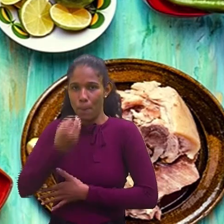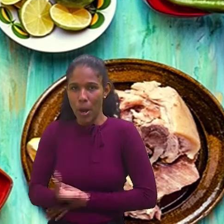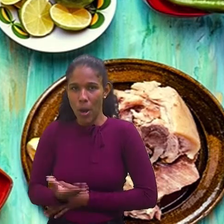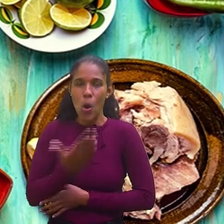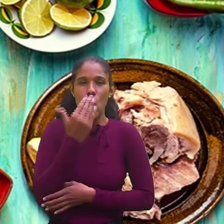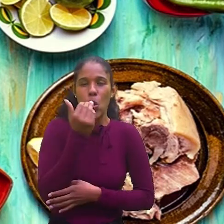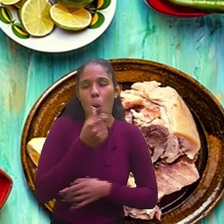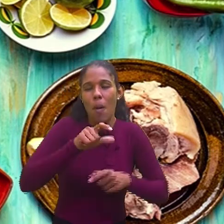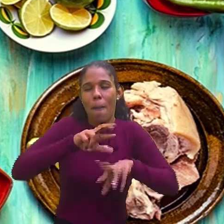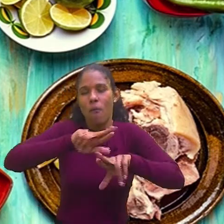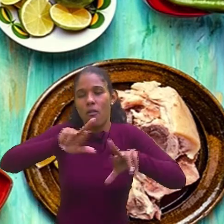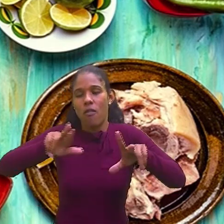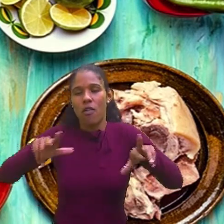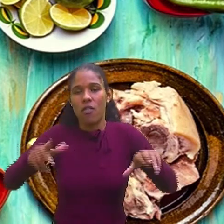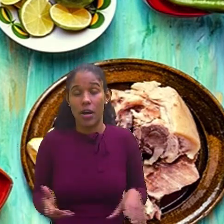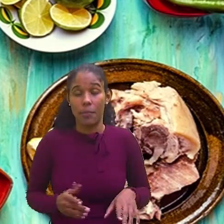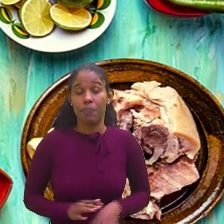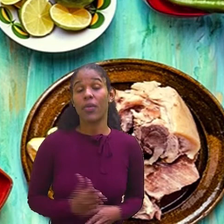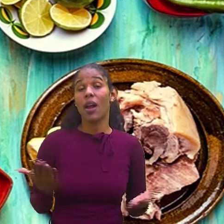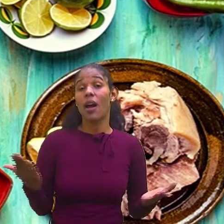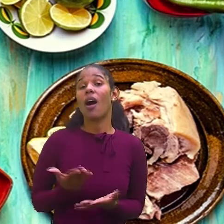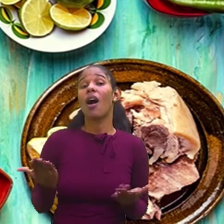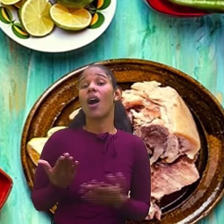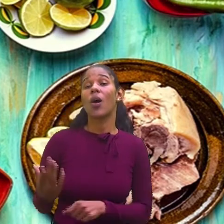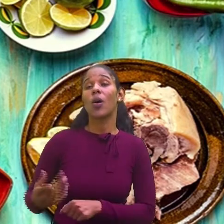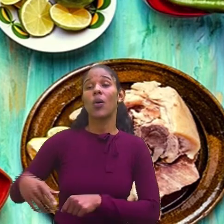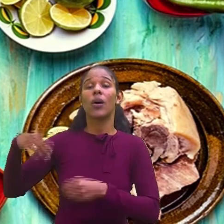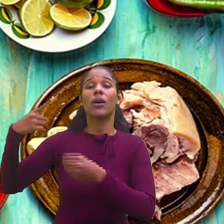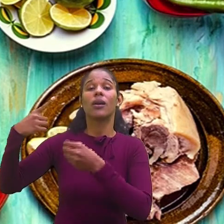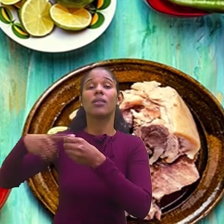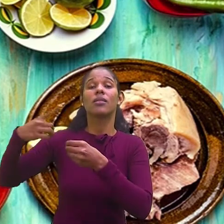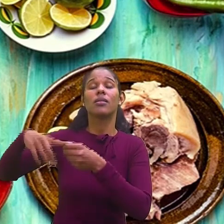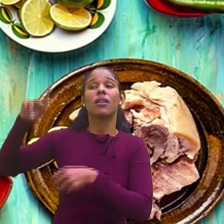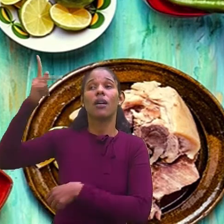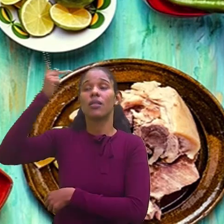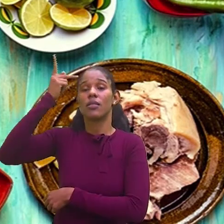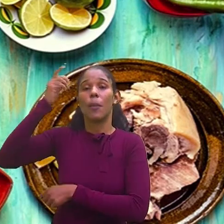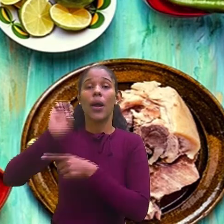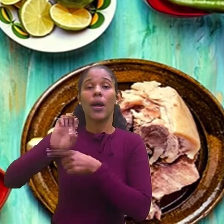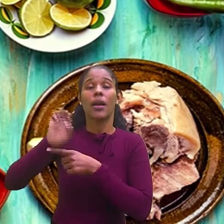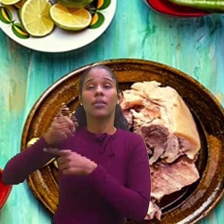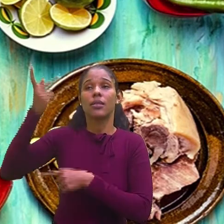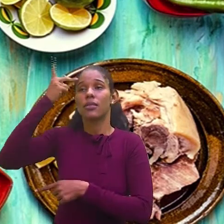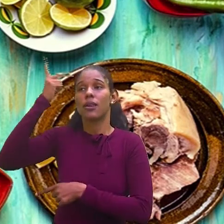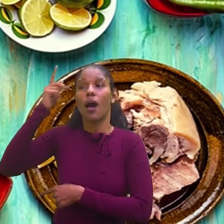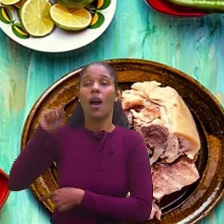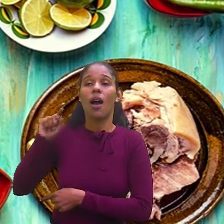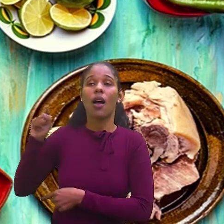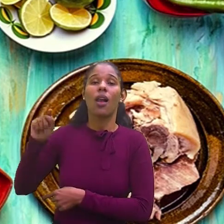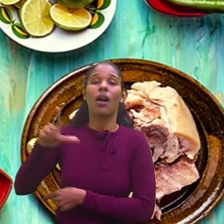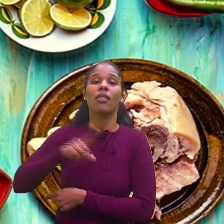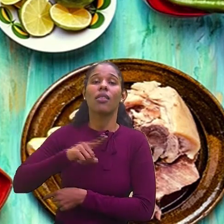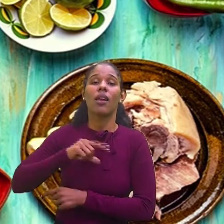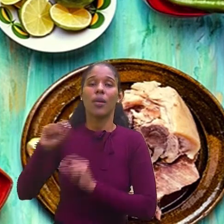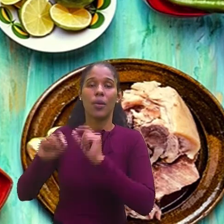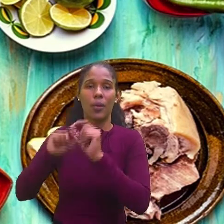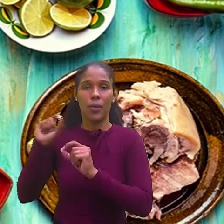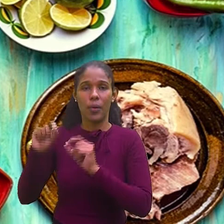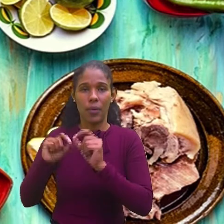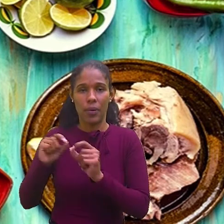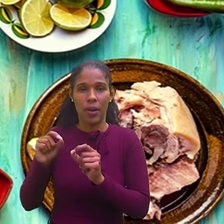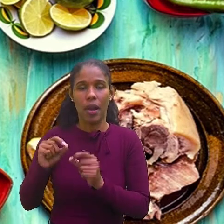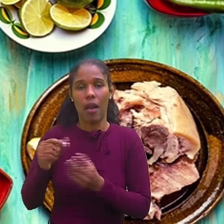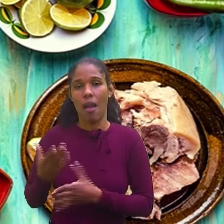São Paulo, o virada paulista é considerado por boa parte da população um dos principais pratos típicos. Seu preparo é